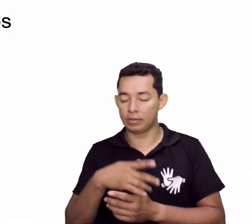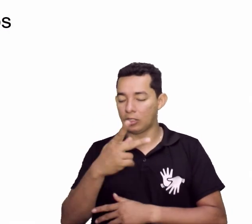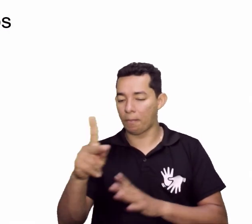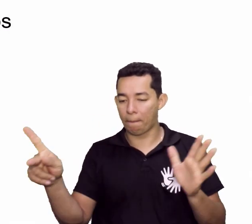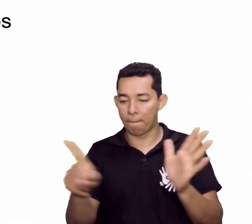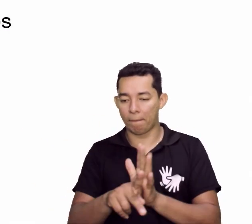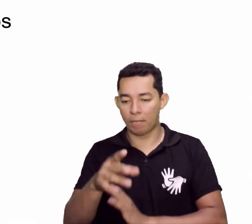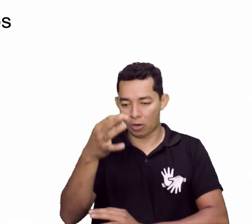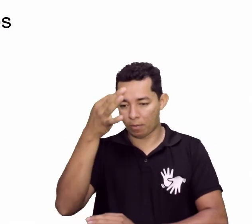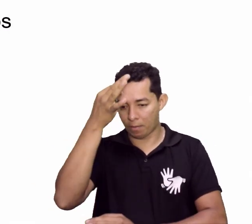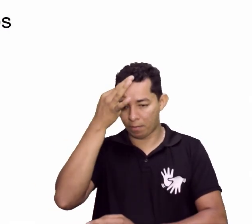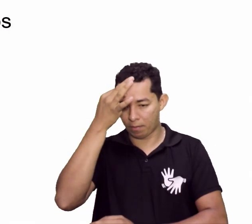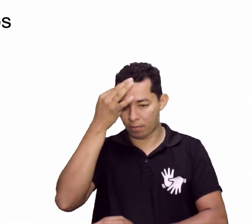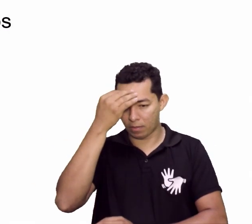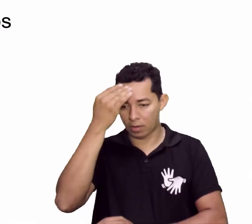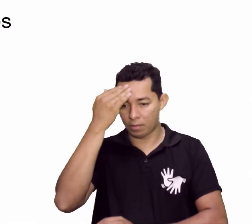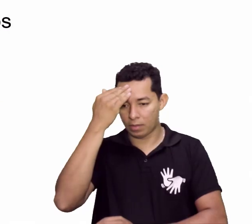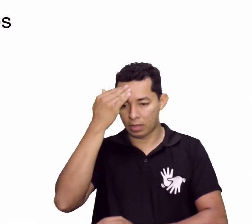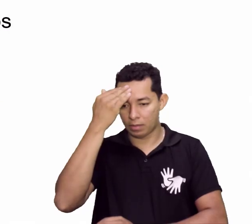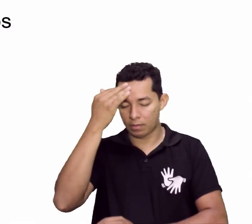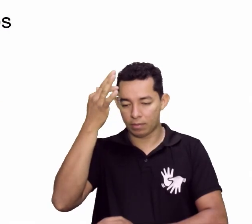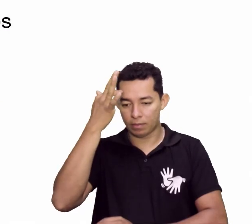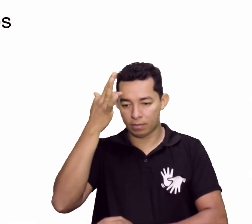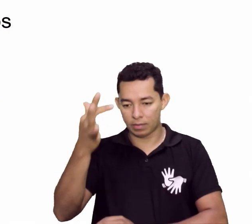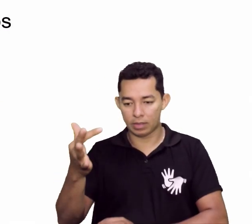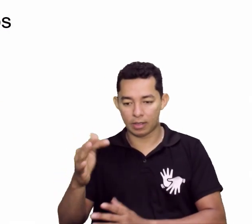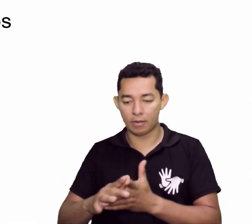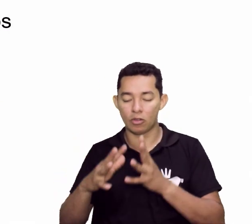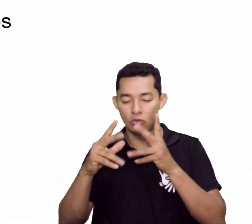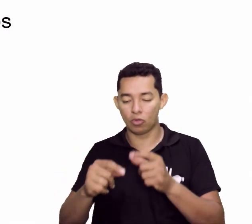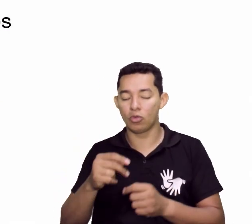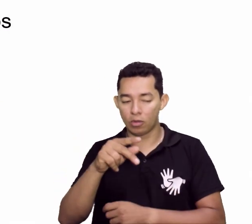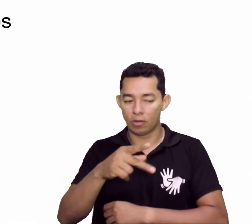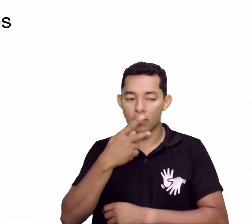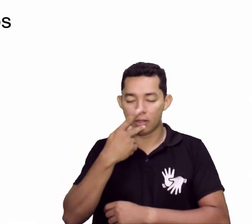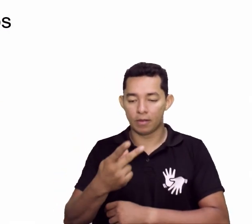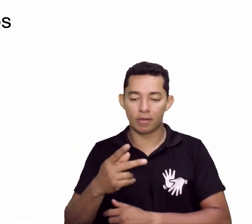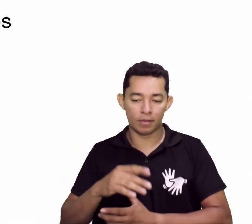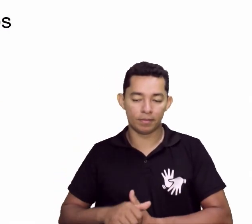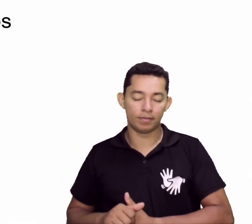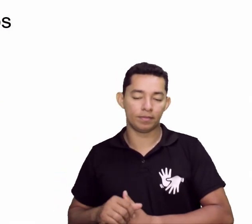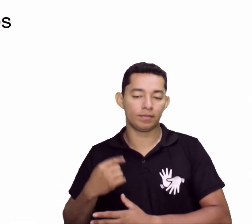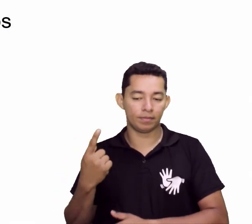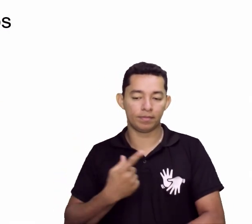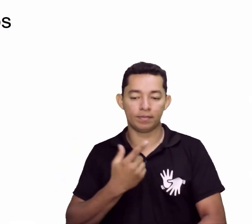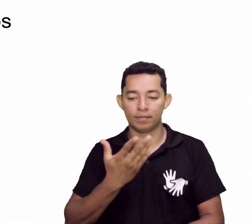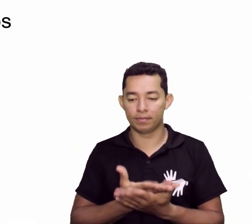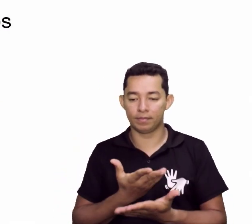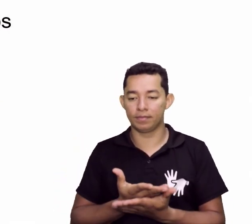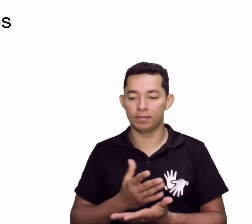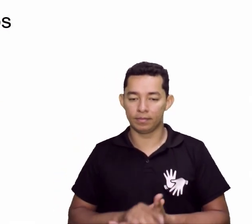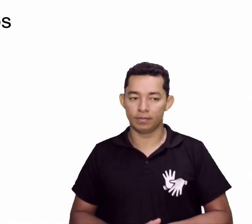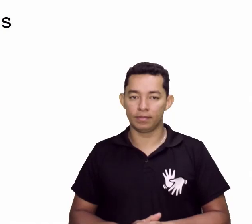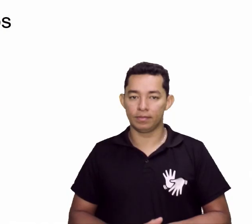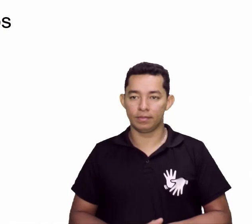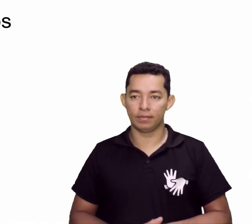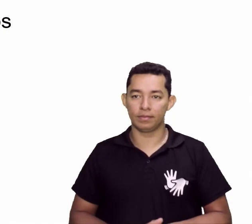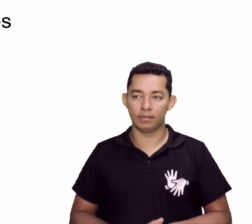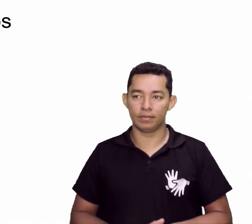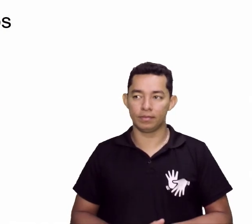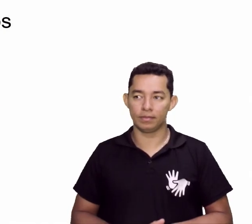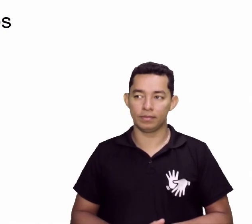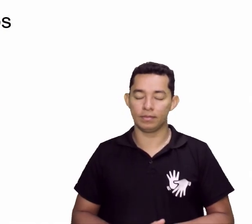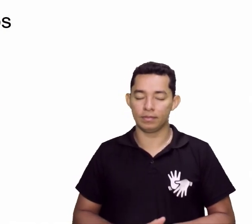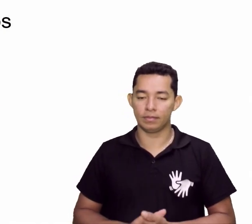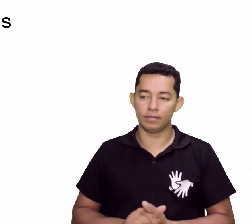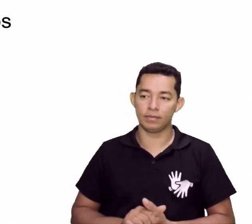pensamento, diante de tudo que foi falado, diante de tudo que você escutou na nossa aula, tá bom? A aula 3.1